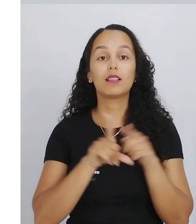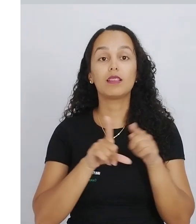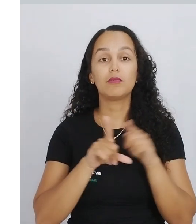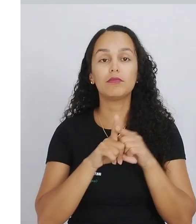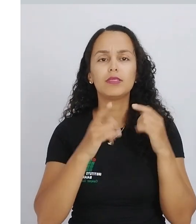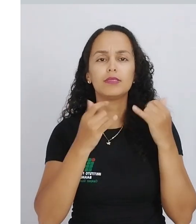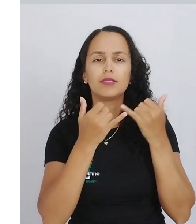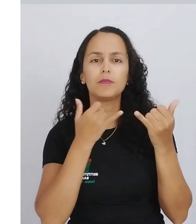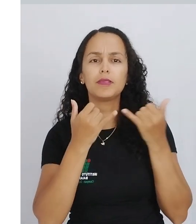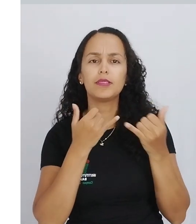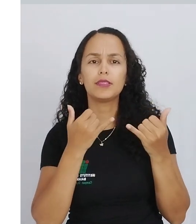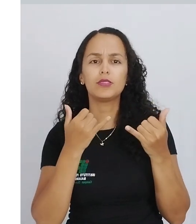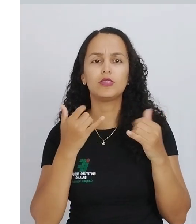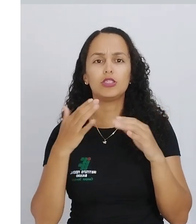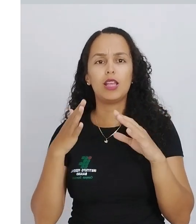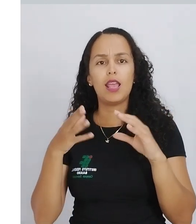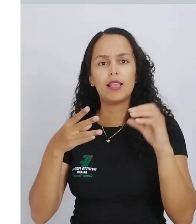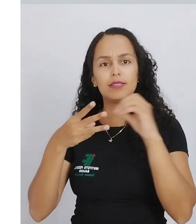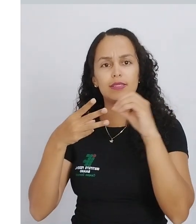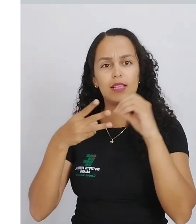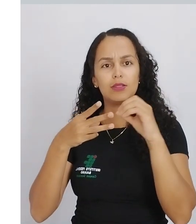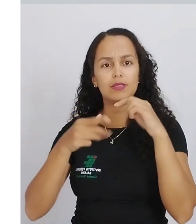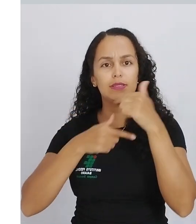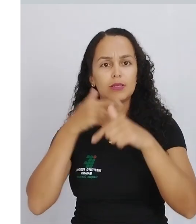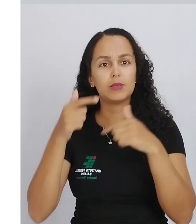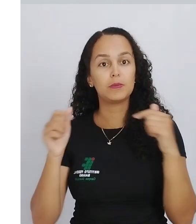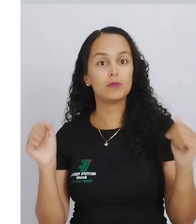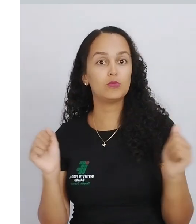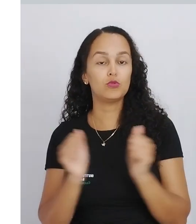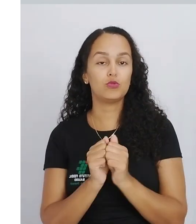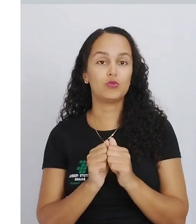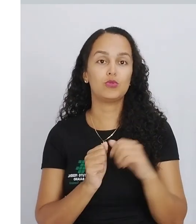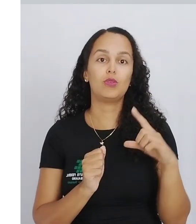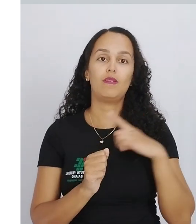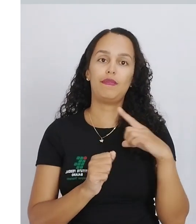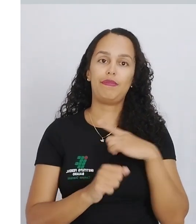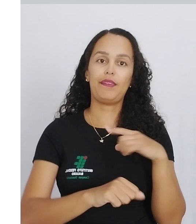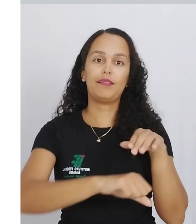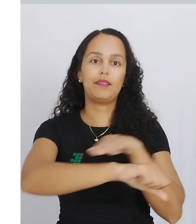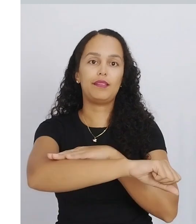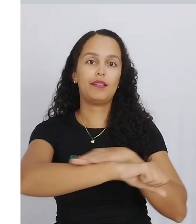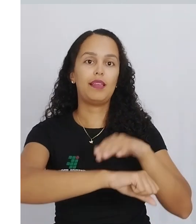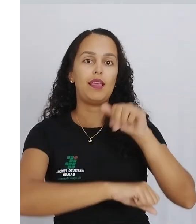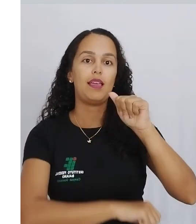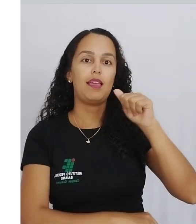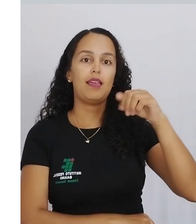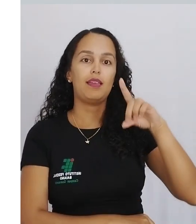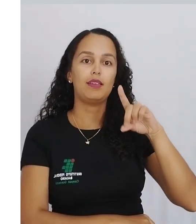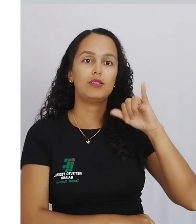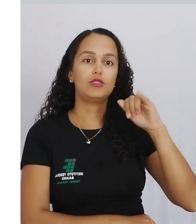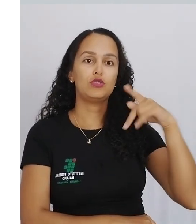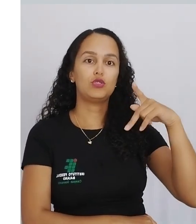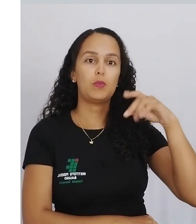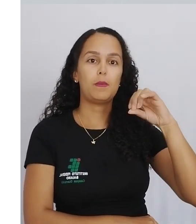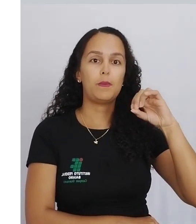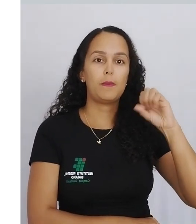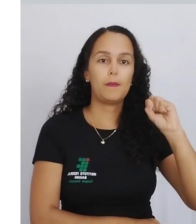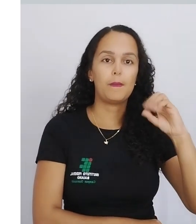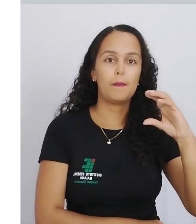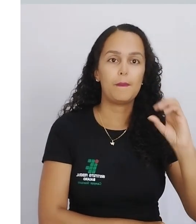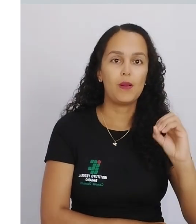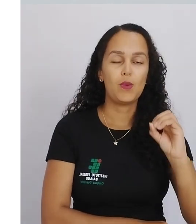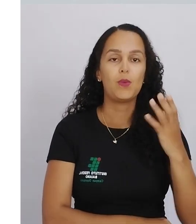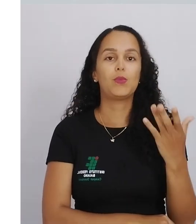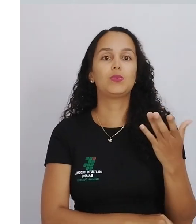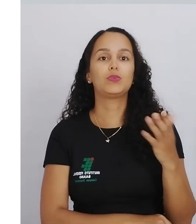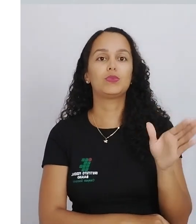elas trabalham em conjunto, né? Então, nós temos tecido adiposo, que são as gorduras, tecido epitelial, que é o tecido da pele, que